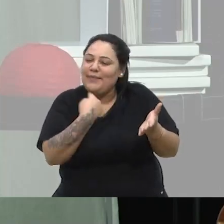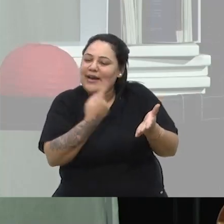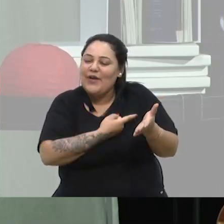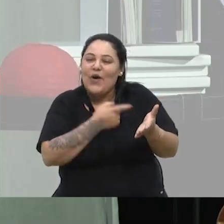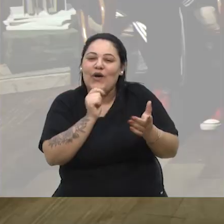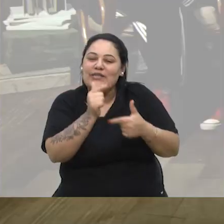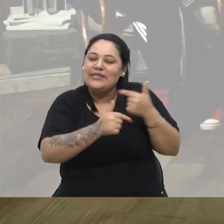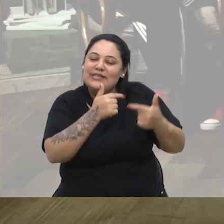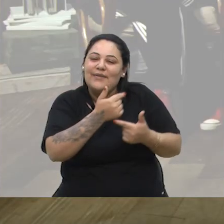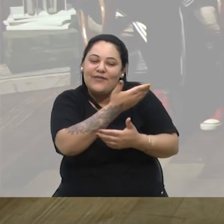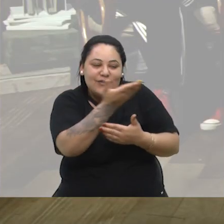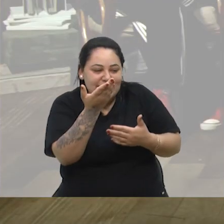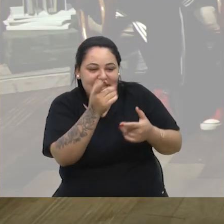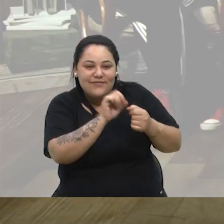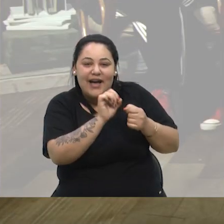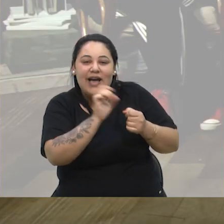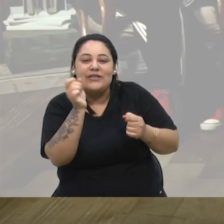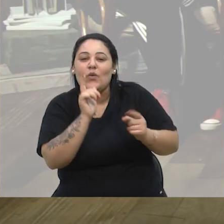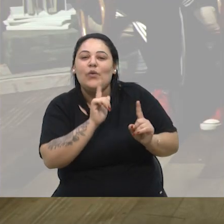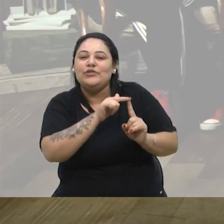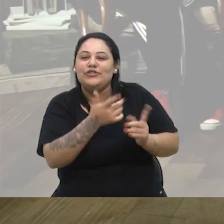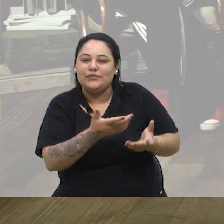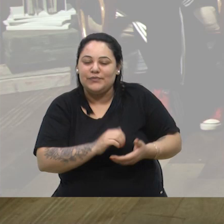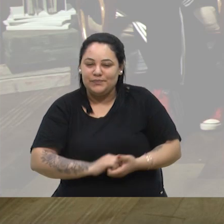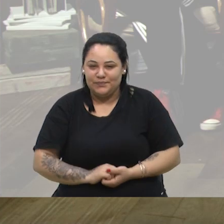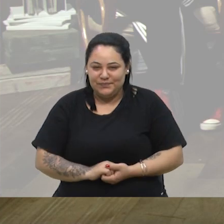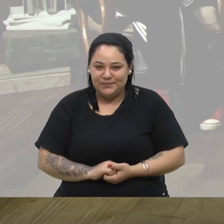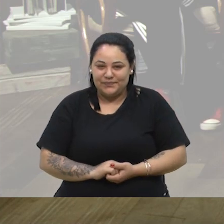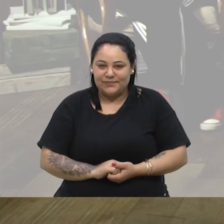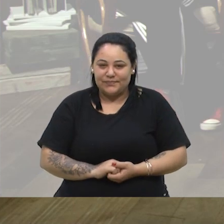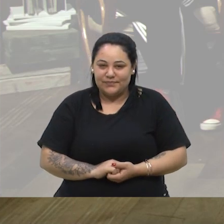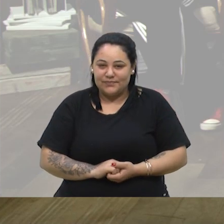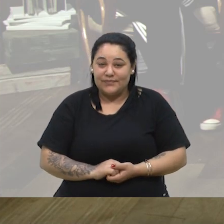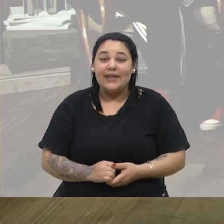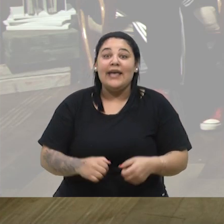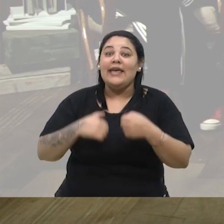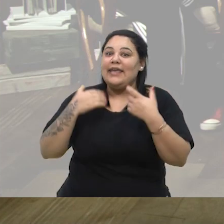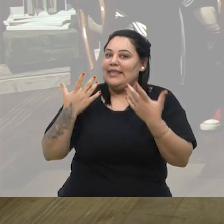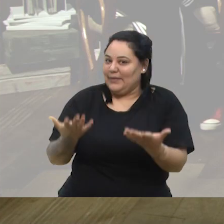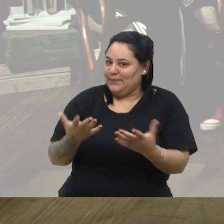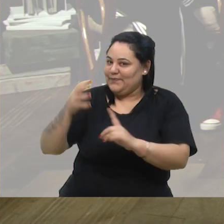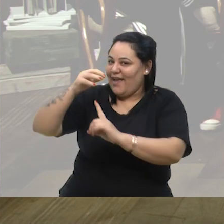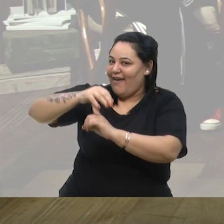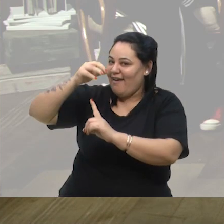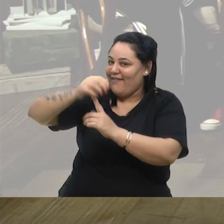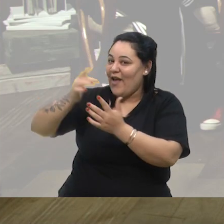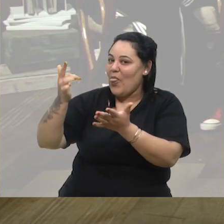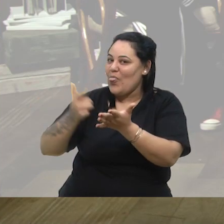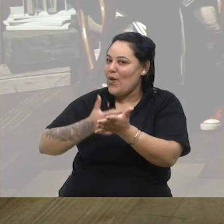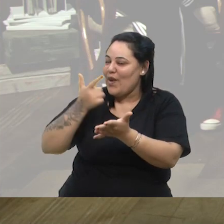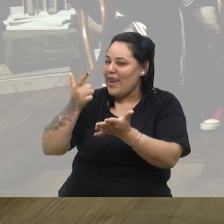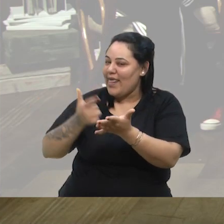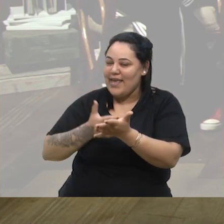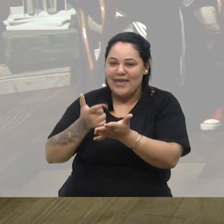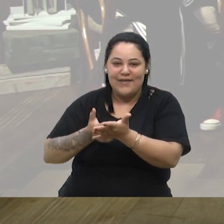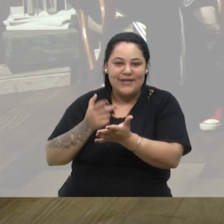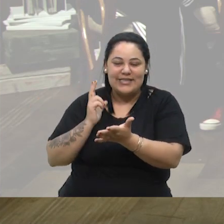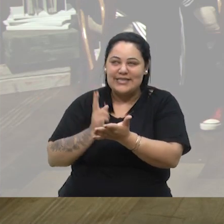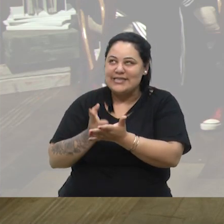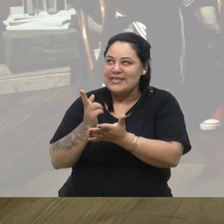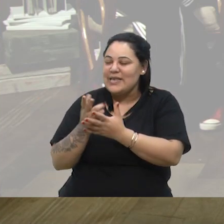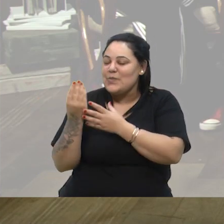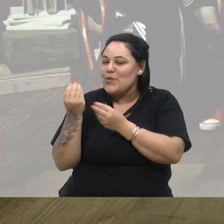que vocês, desse trabalho que vocês realizam, do intuito. Então, né, a Feira do Livro é um dos momentos sempre